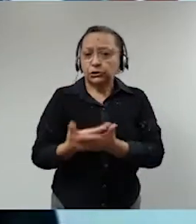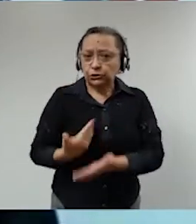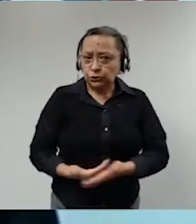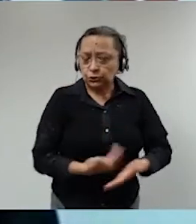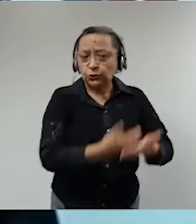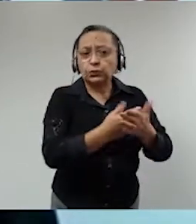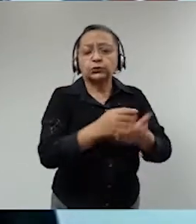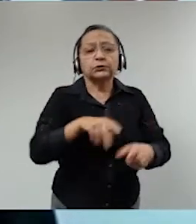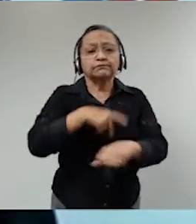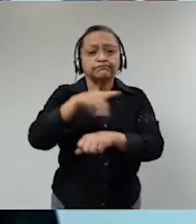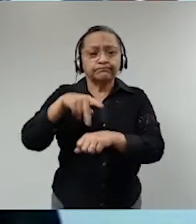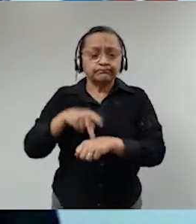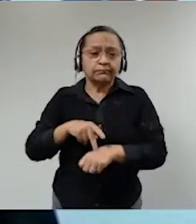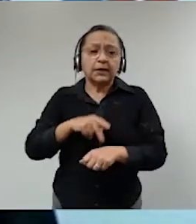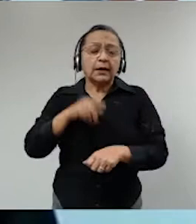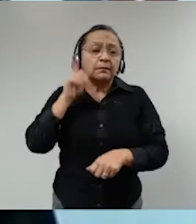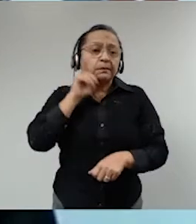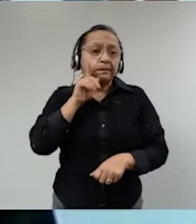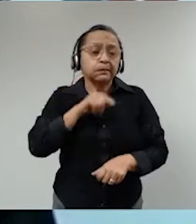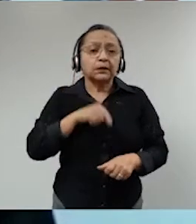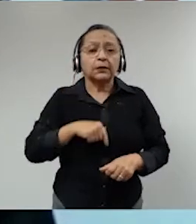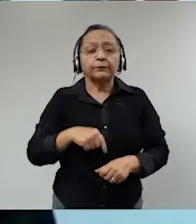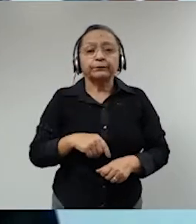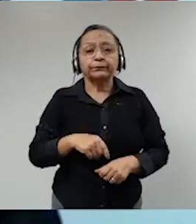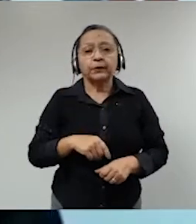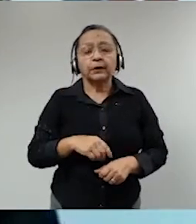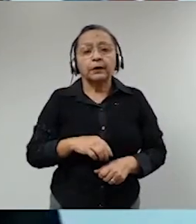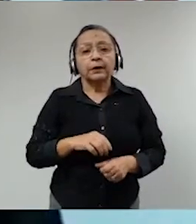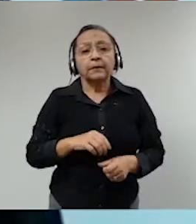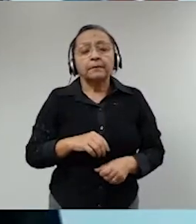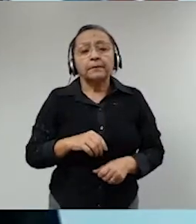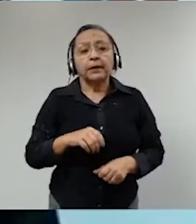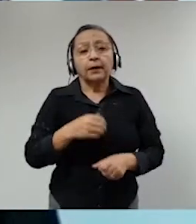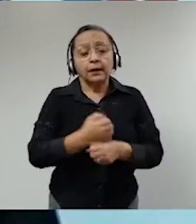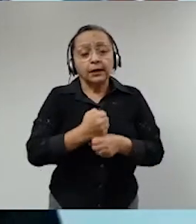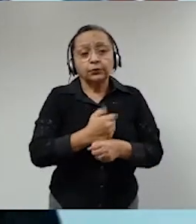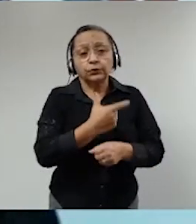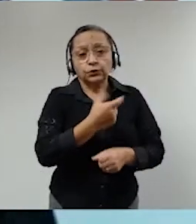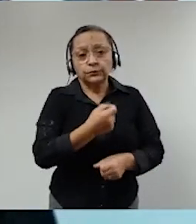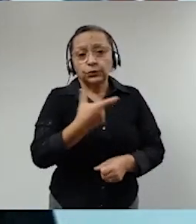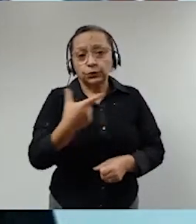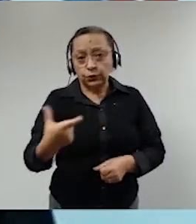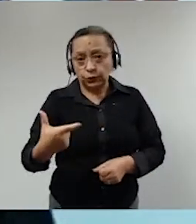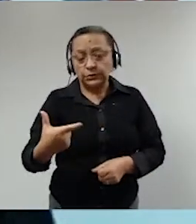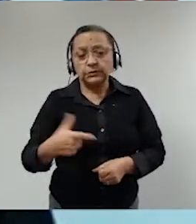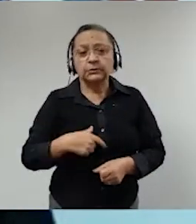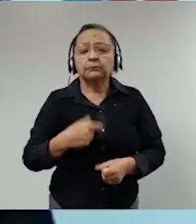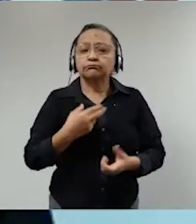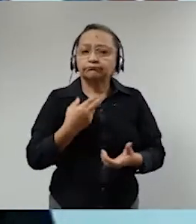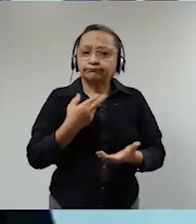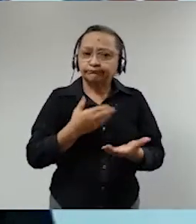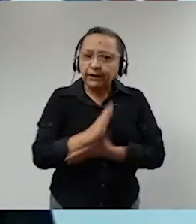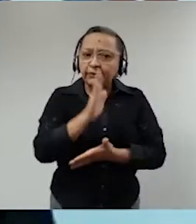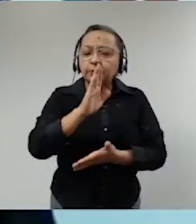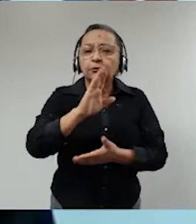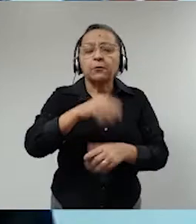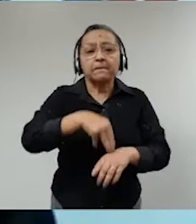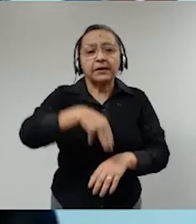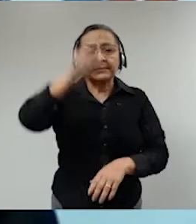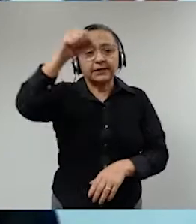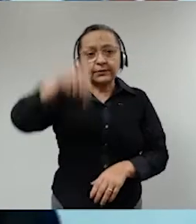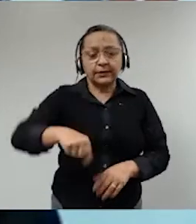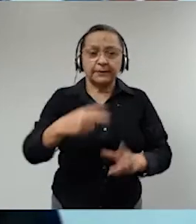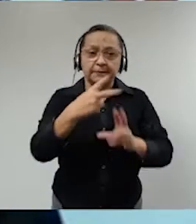American University, Washington College of Law, em 2002. revalidado como mestrado pela Universidade de